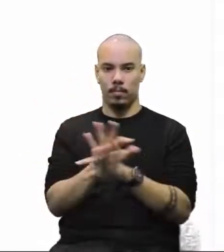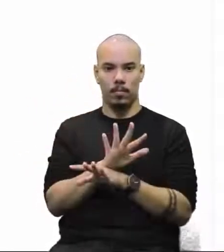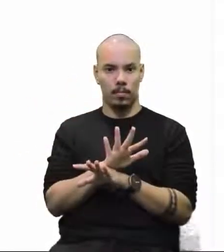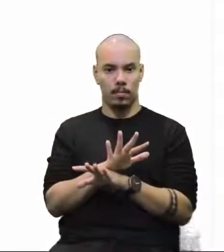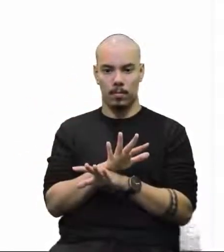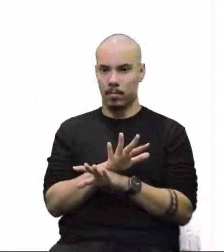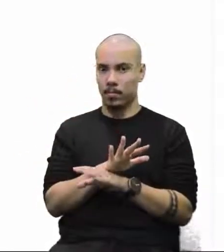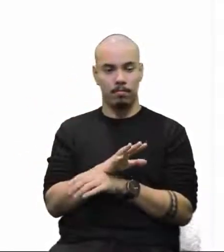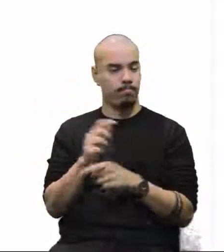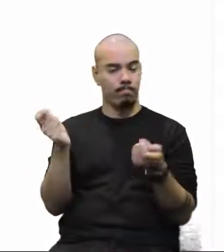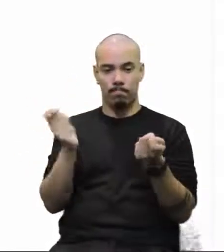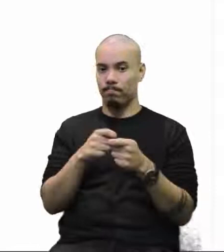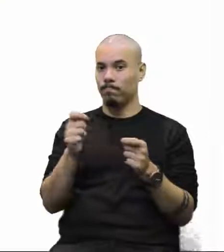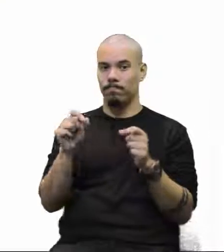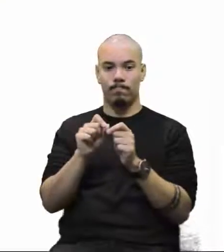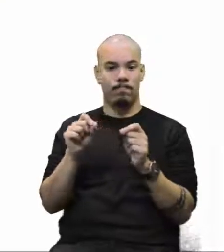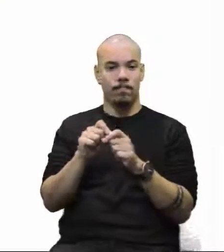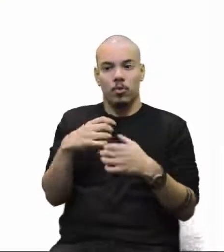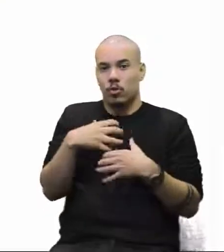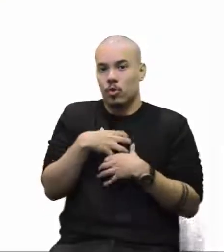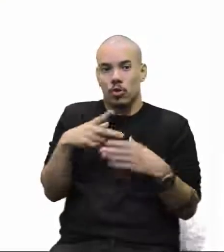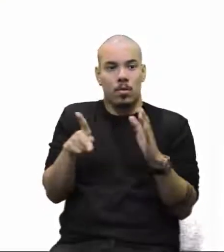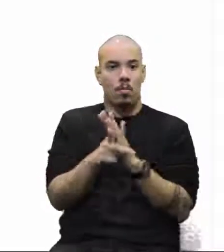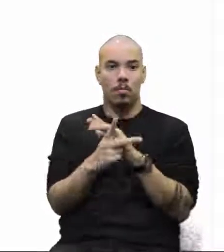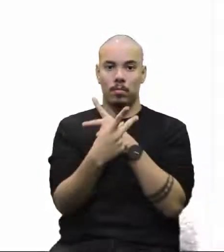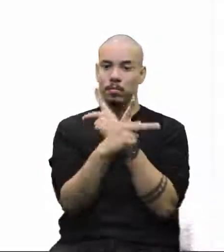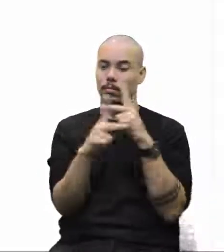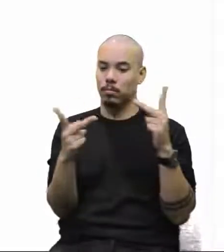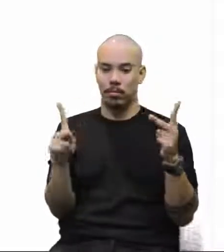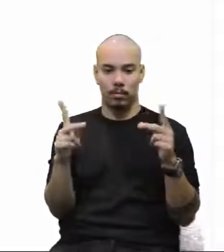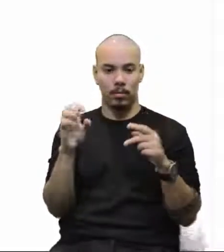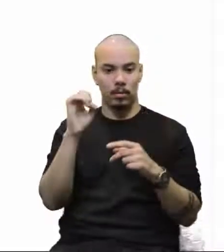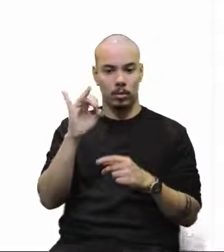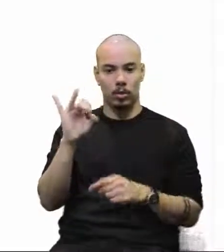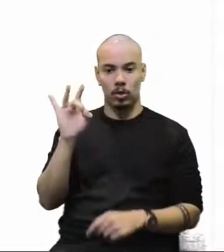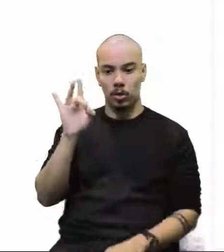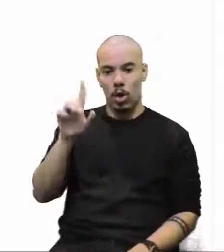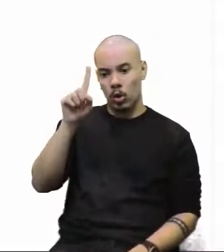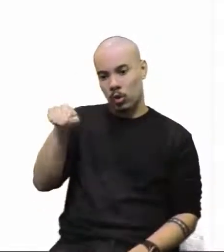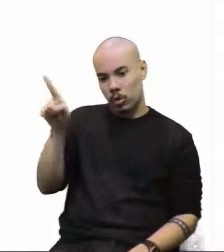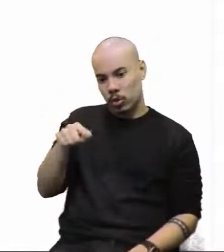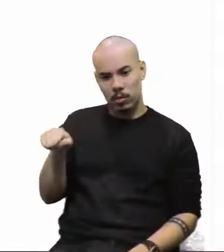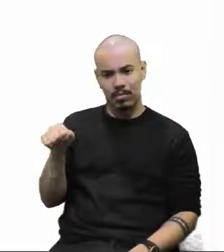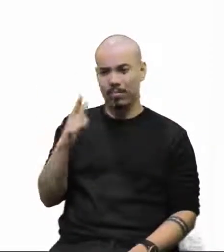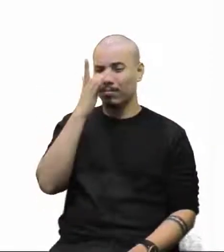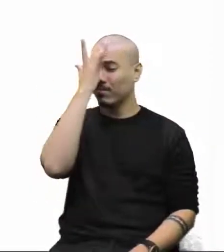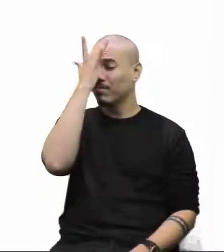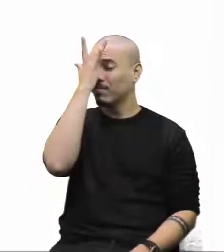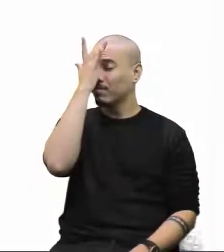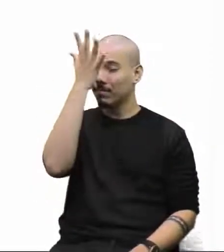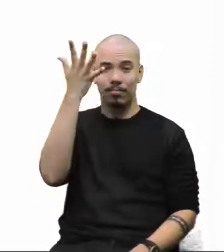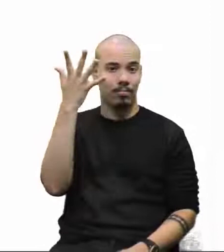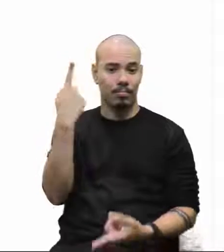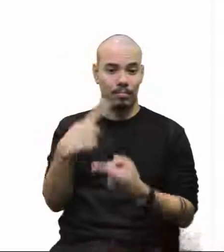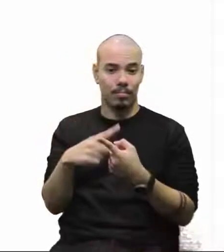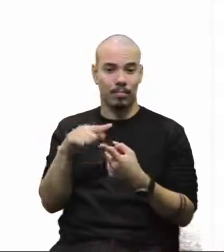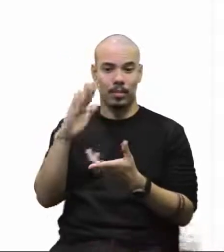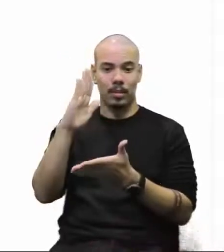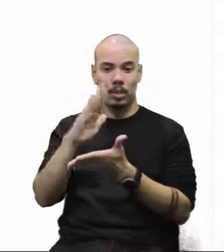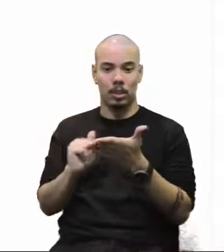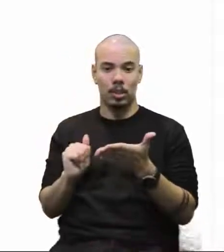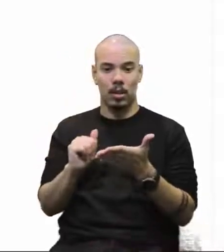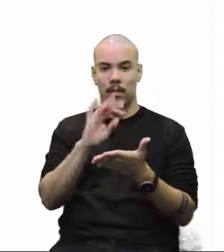2, 48. Então dá para fazer do jeito que quiser aí. Só tem que eliminar, simplificar na realidade. Não é eliminar, né? Simplifica π com